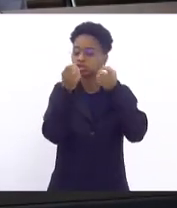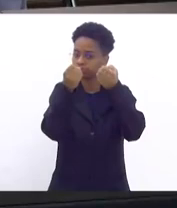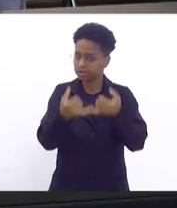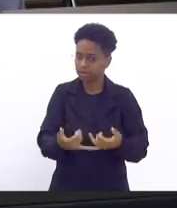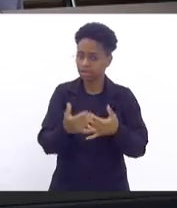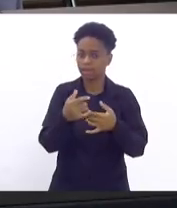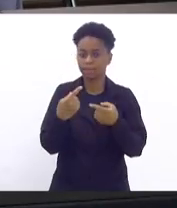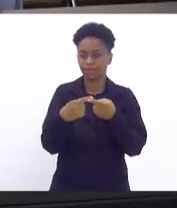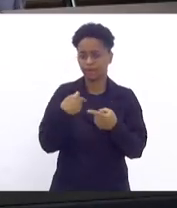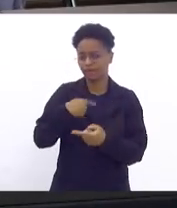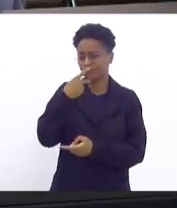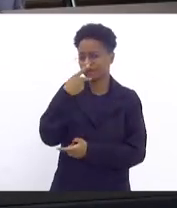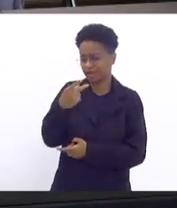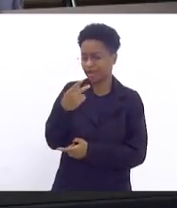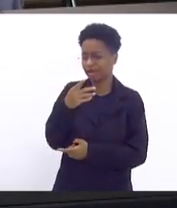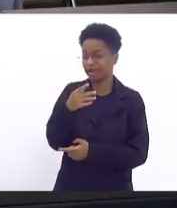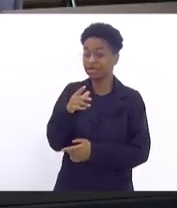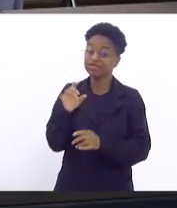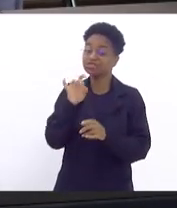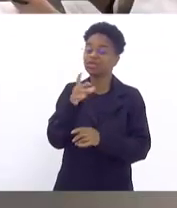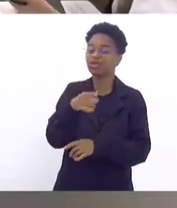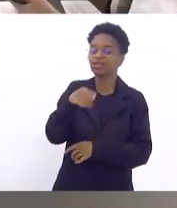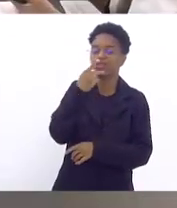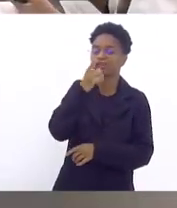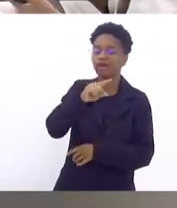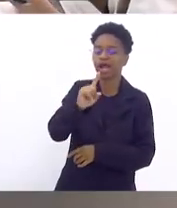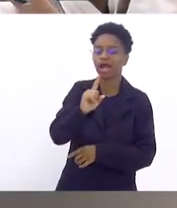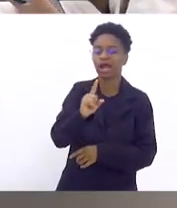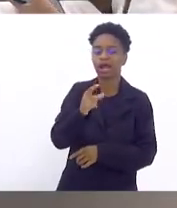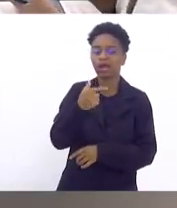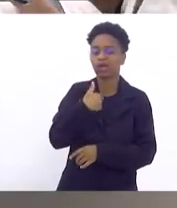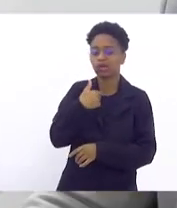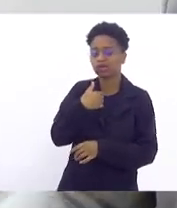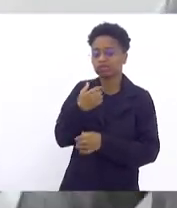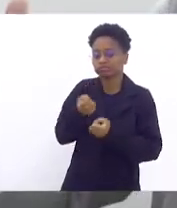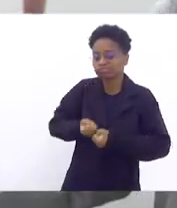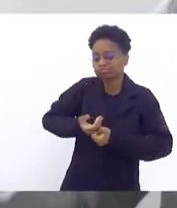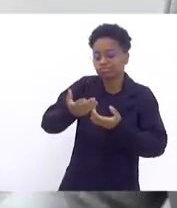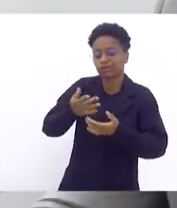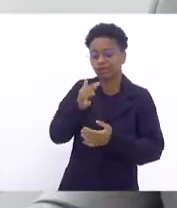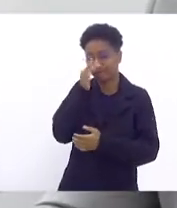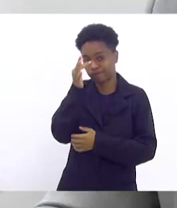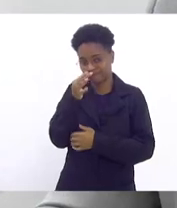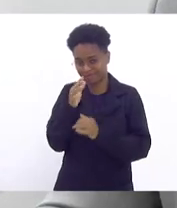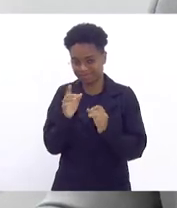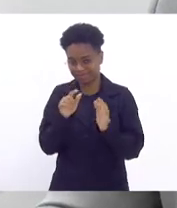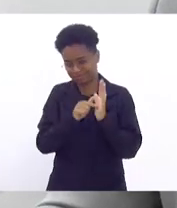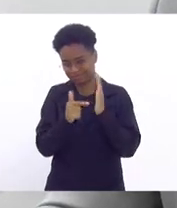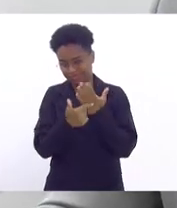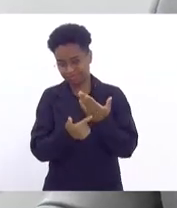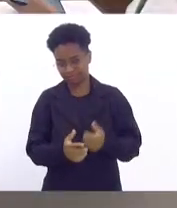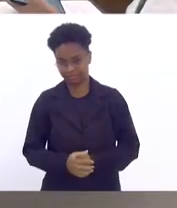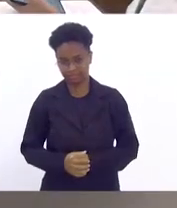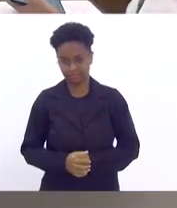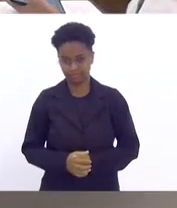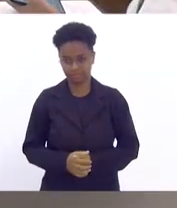que eu não falei de flores designar o deputado Filipinho que tem feito um bom trabalho não é ambiental